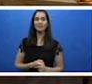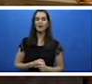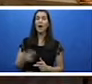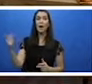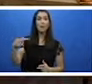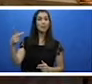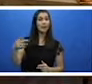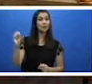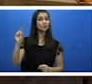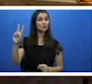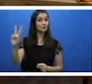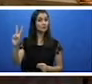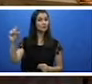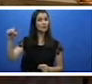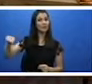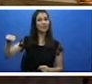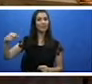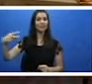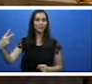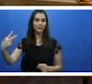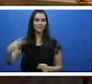Página 292.